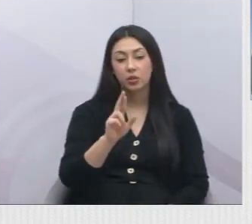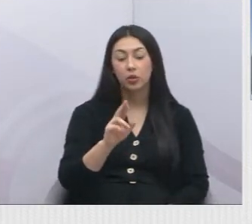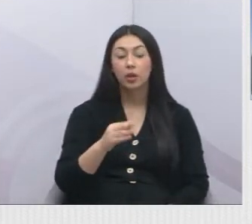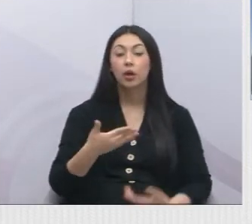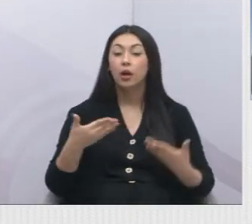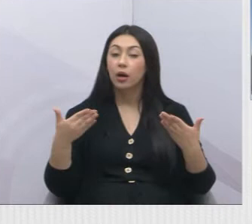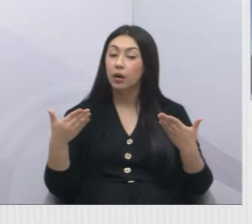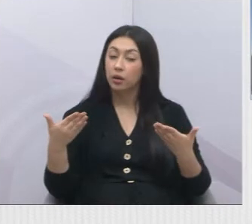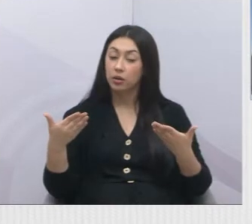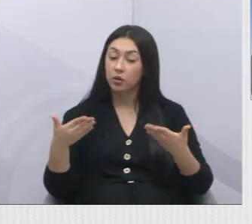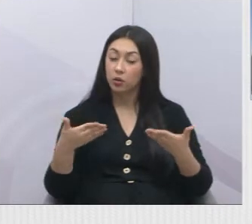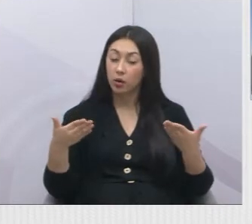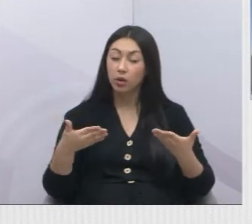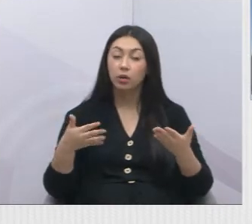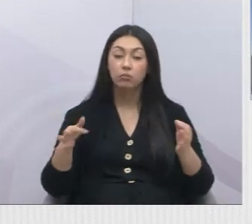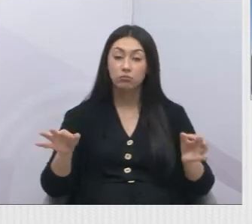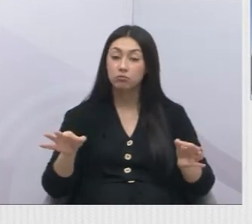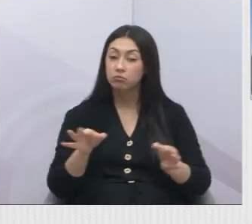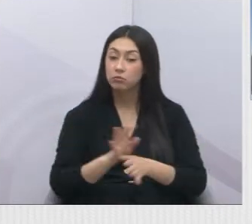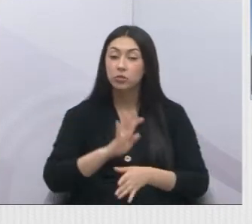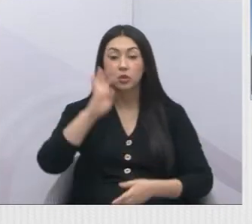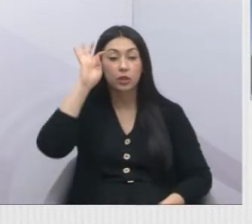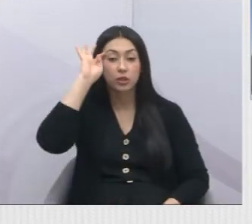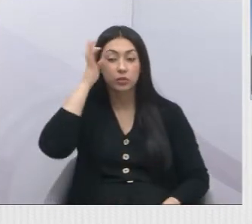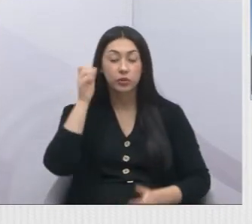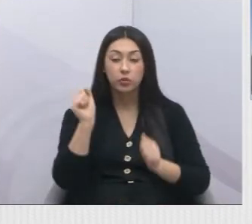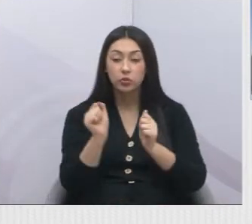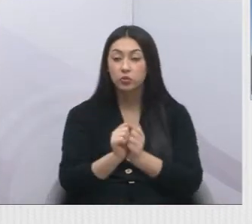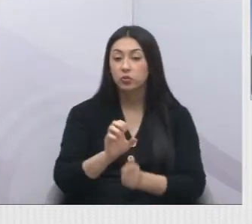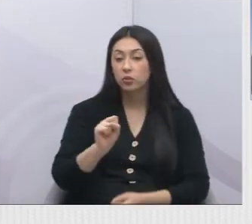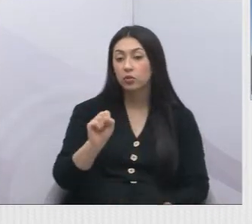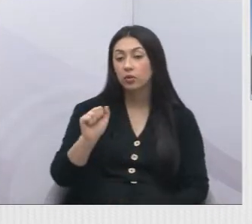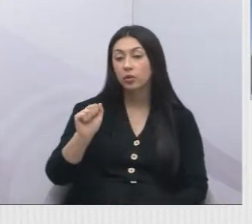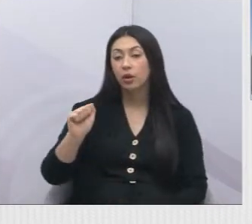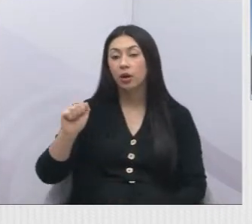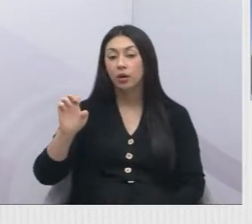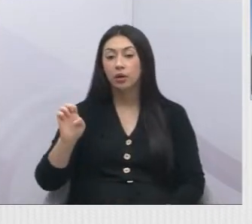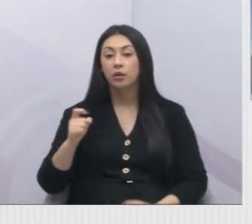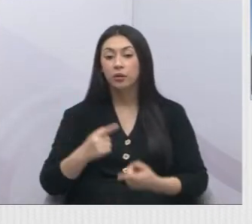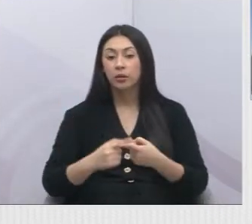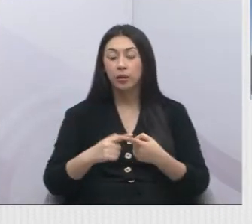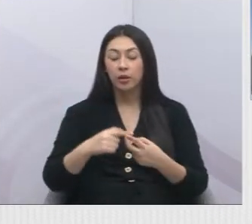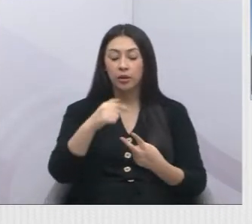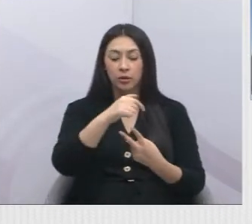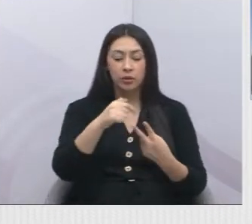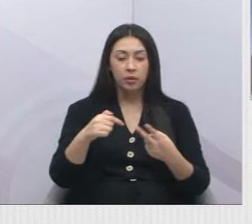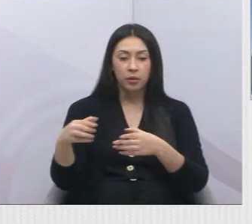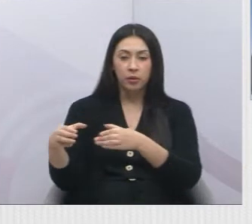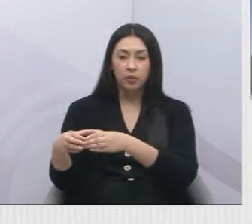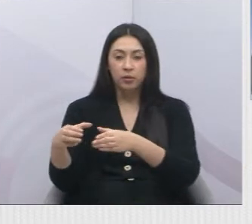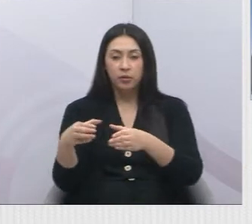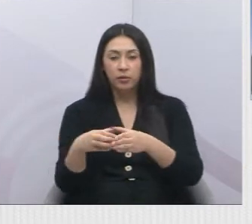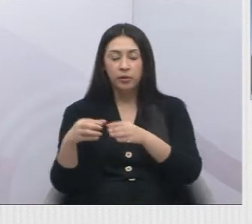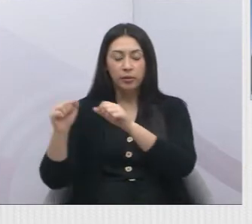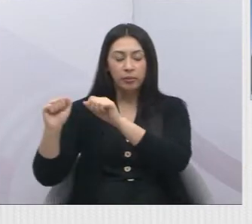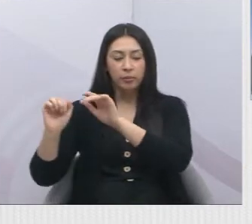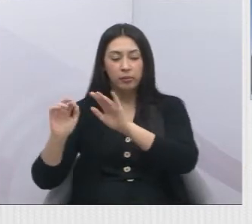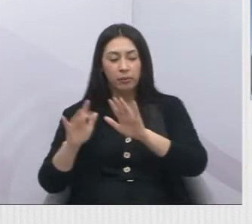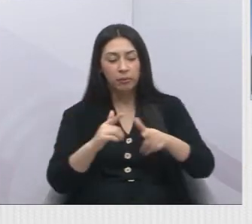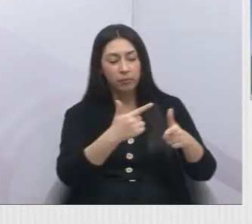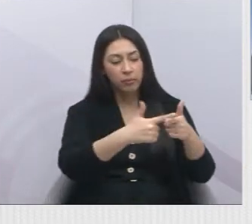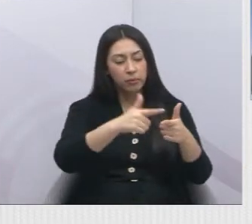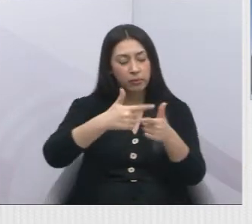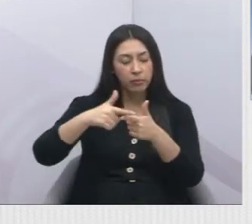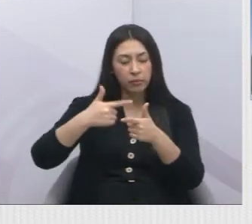pessoal foi lá juntamente com o pessoal do SAI, porque eu tive que utilizar as duas equipes. Foram lá e fizeram o